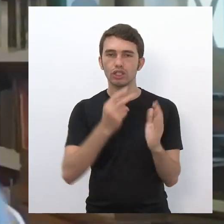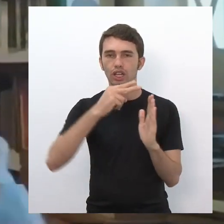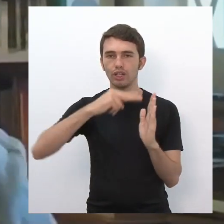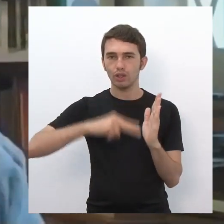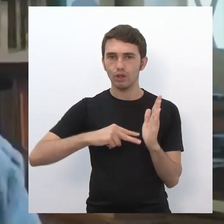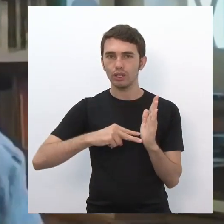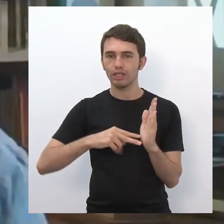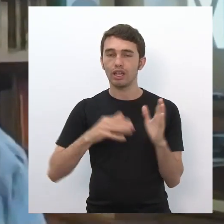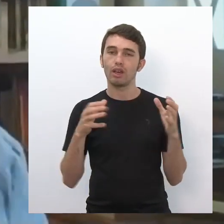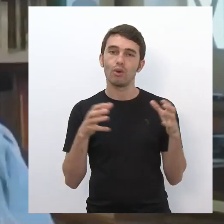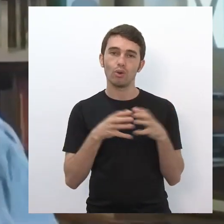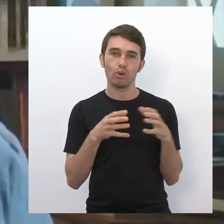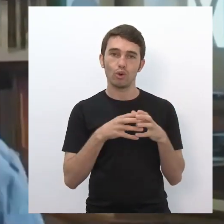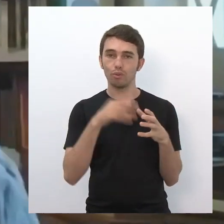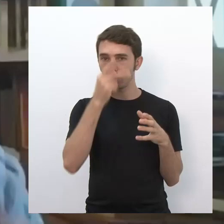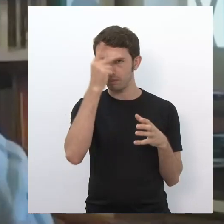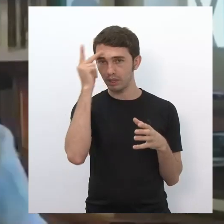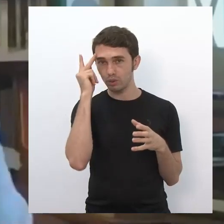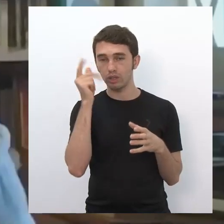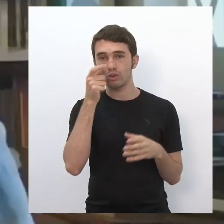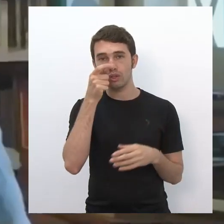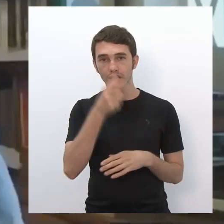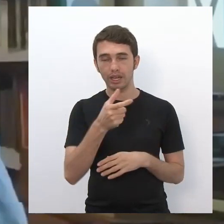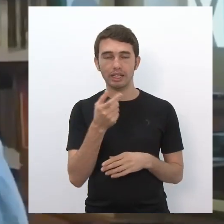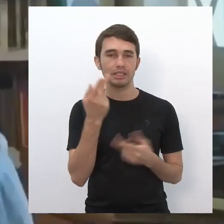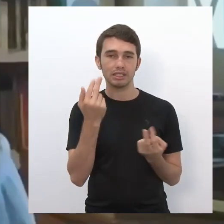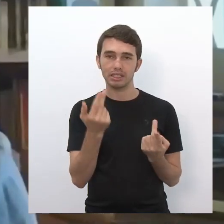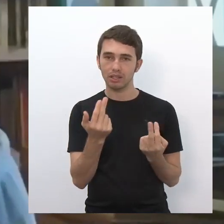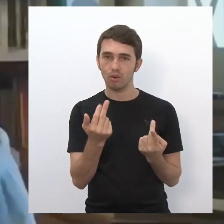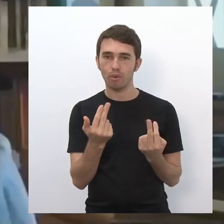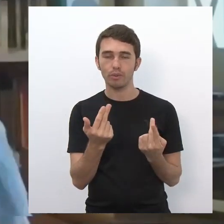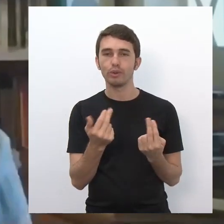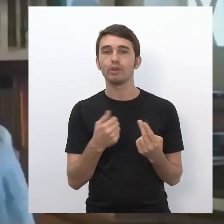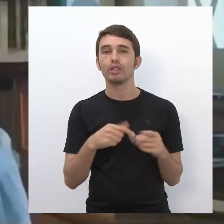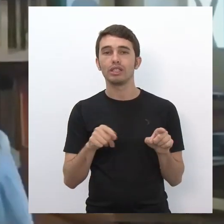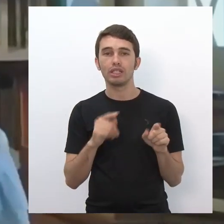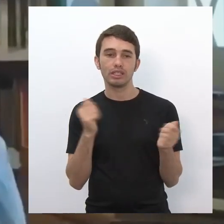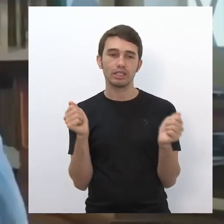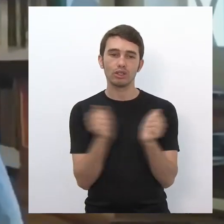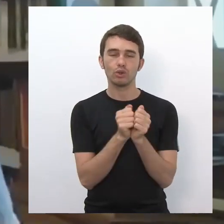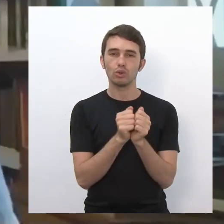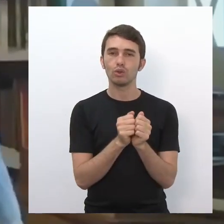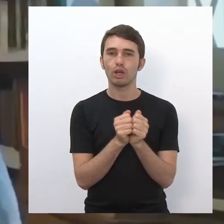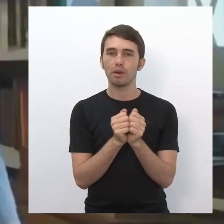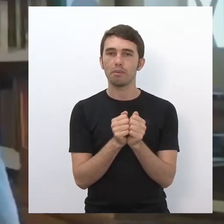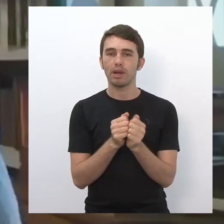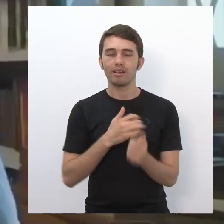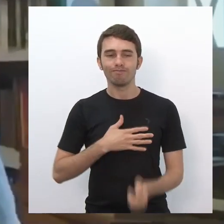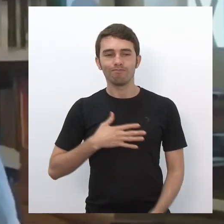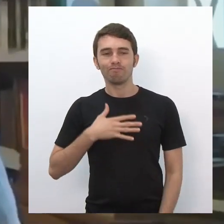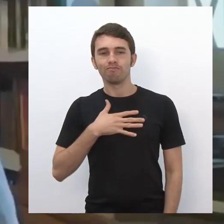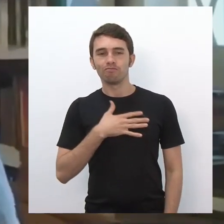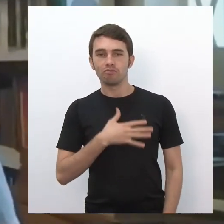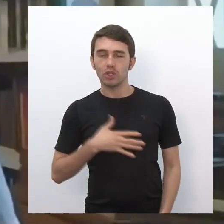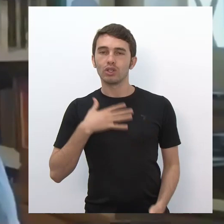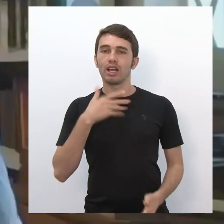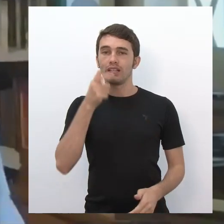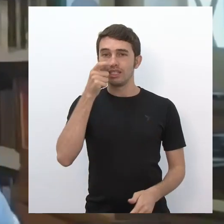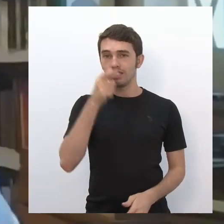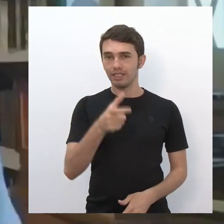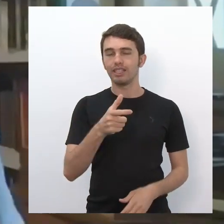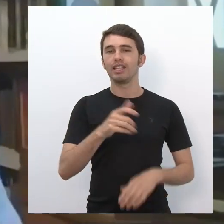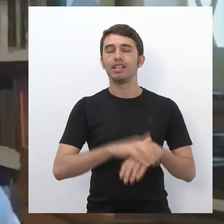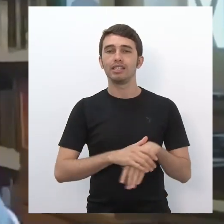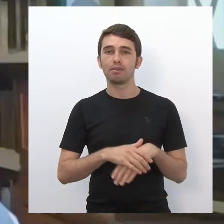Quer dizer, é um grupo de pessoas com interesses comuns, né, que se junta para desfrutar desse interesse,